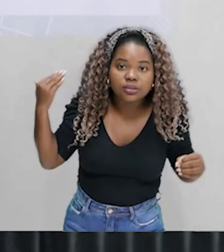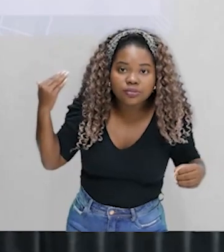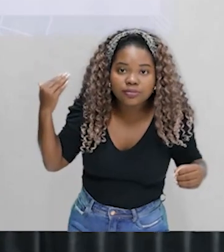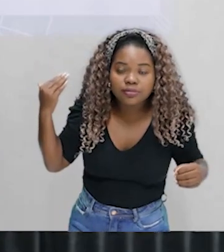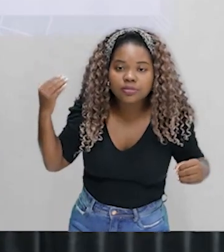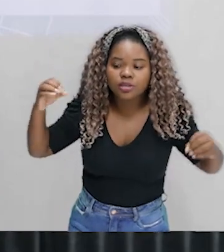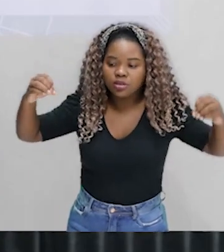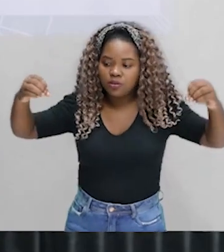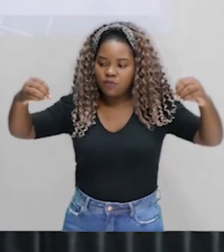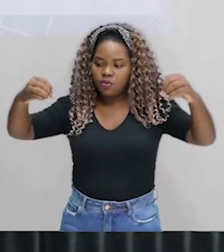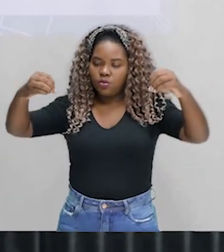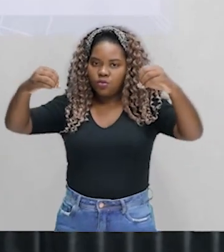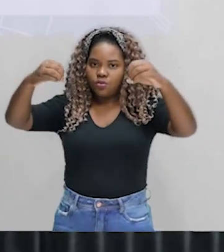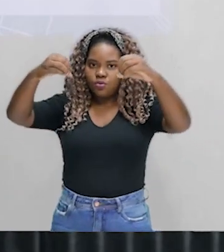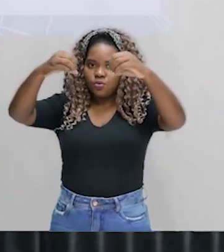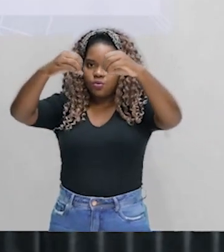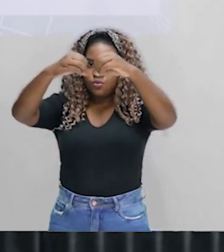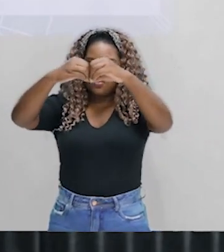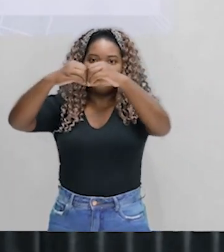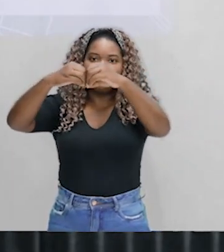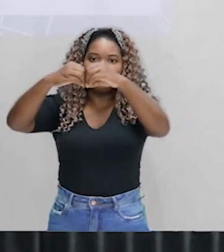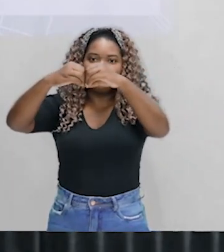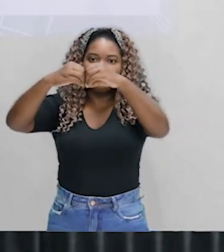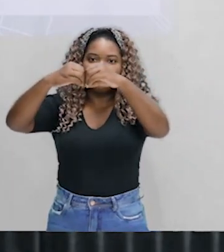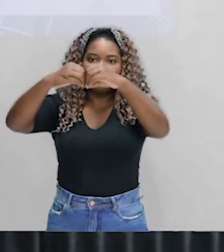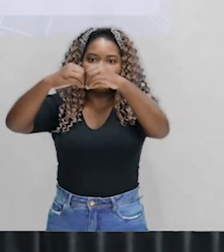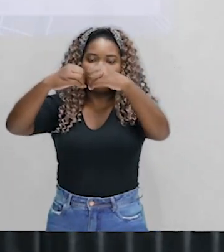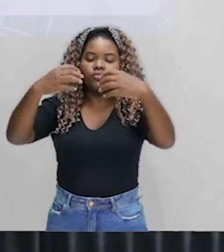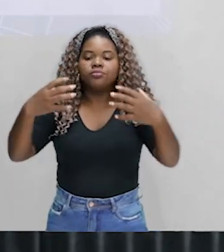mais juntinhos, tá? E essas